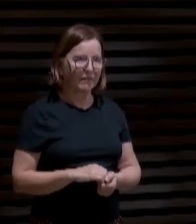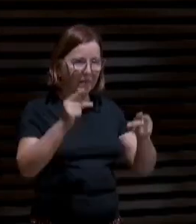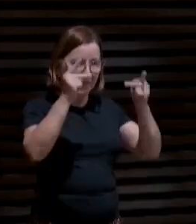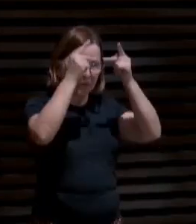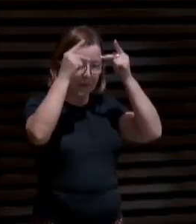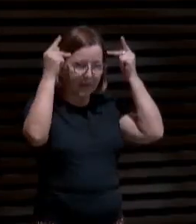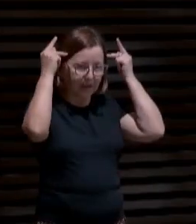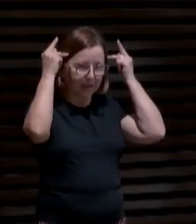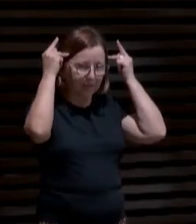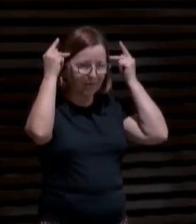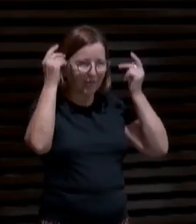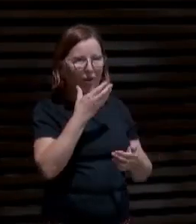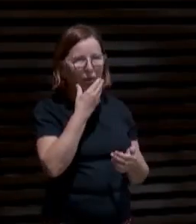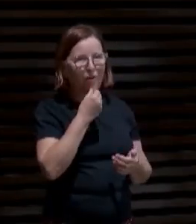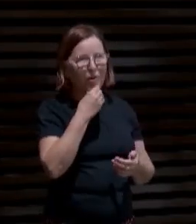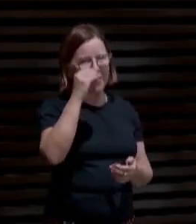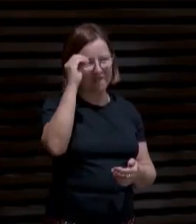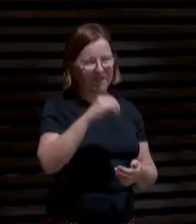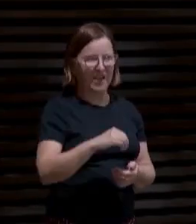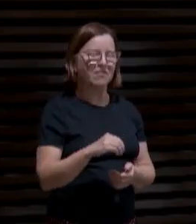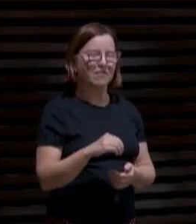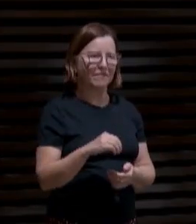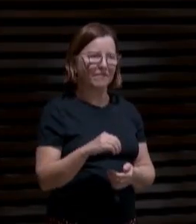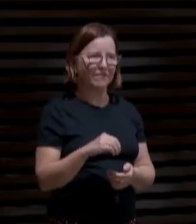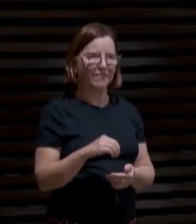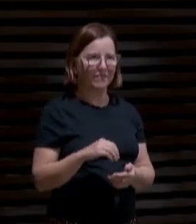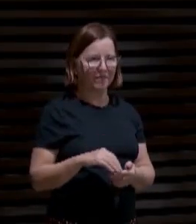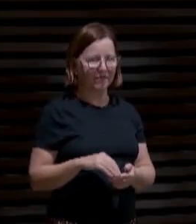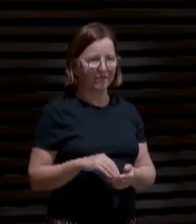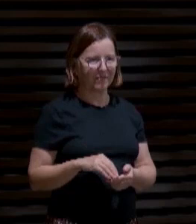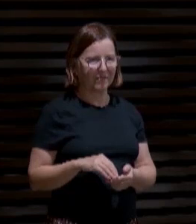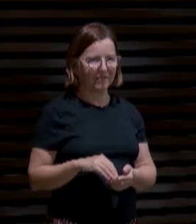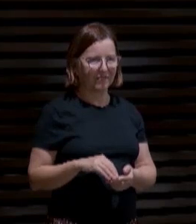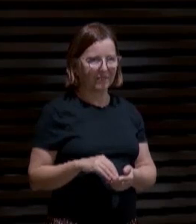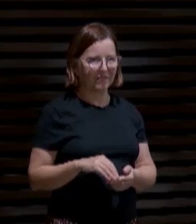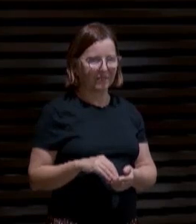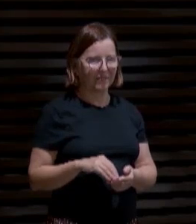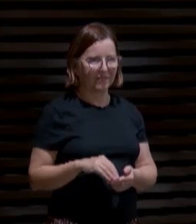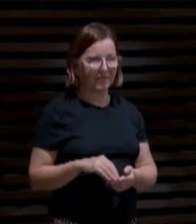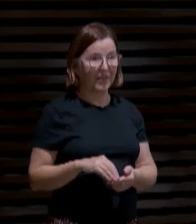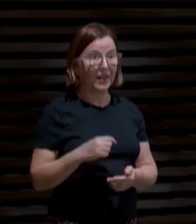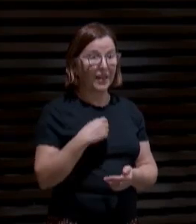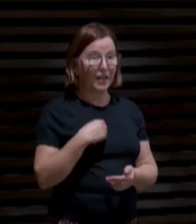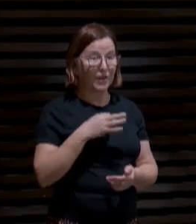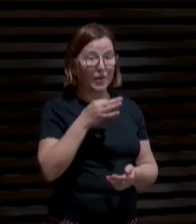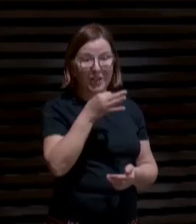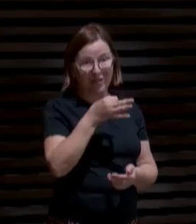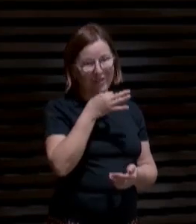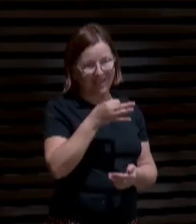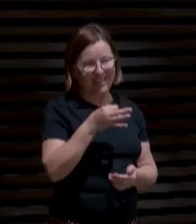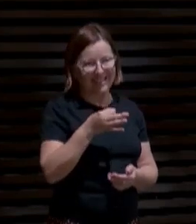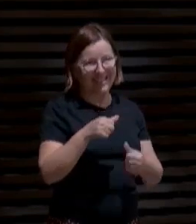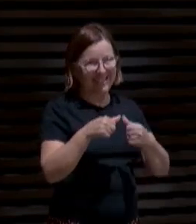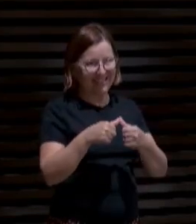Pilatos era um homem fraco. Eu vou dar aqui algumas dicas rápidas a